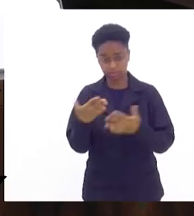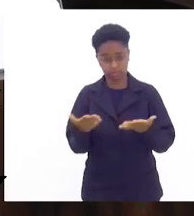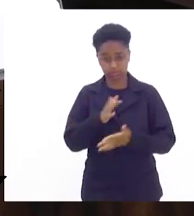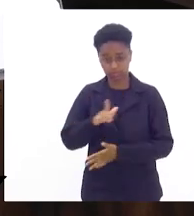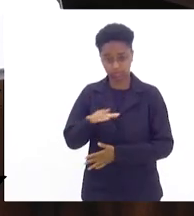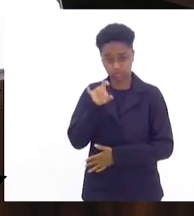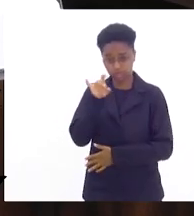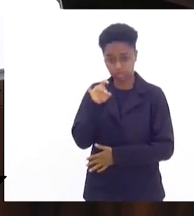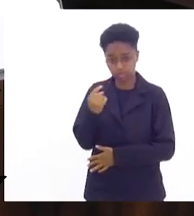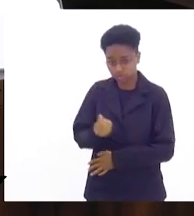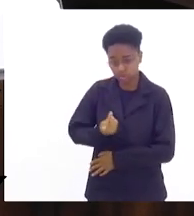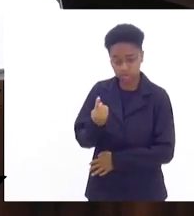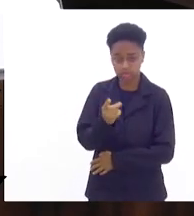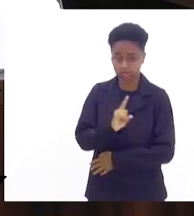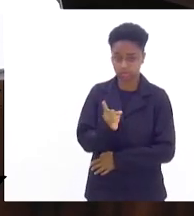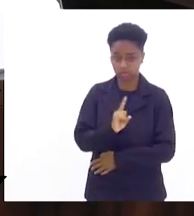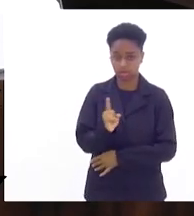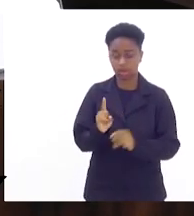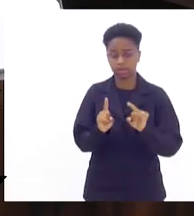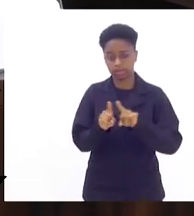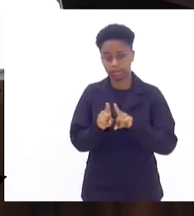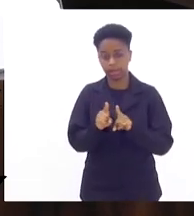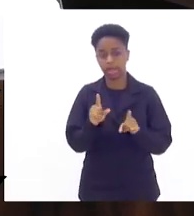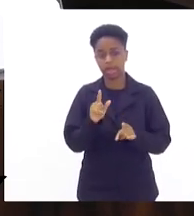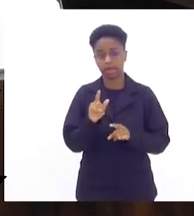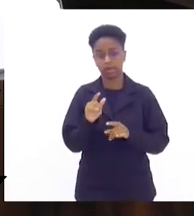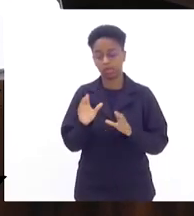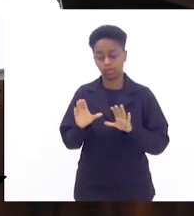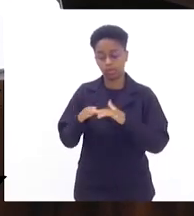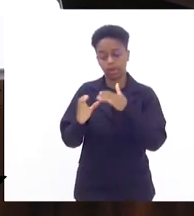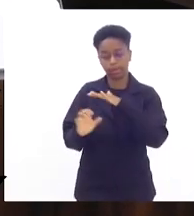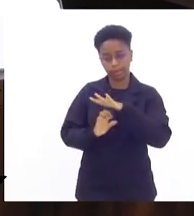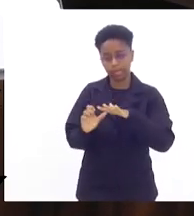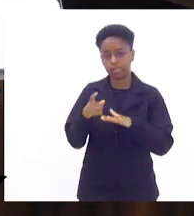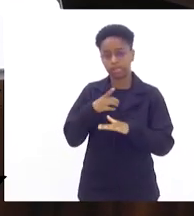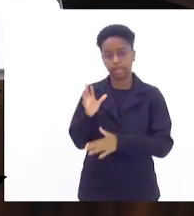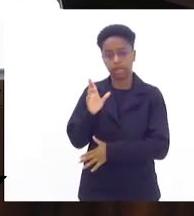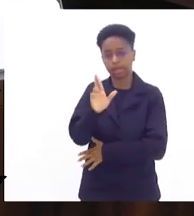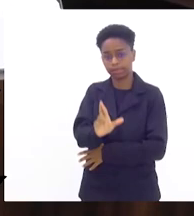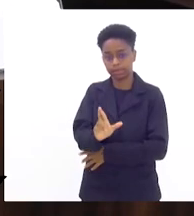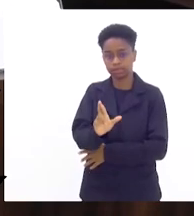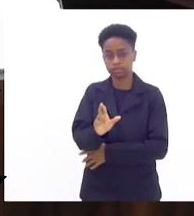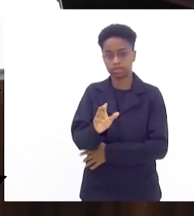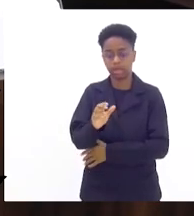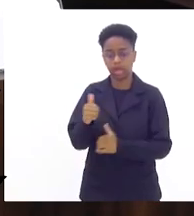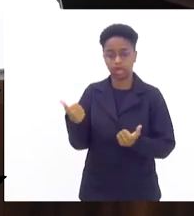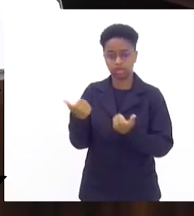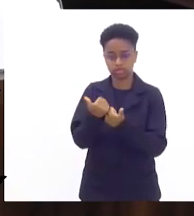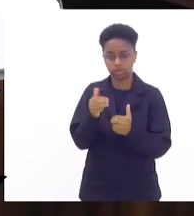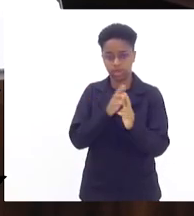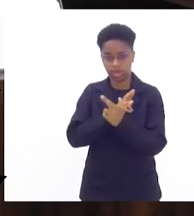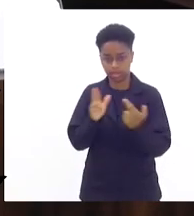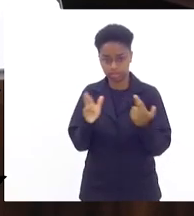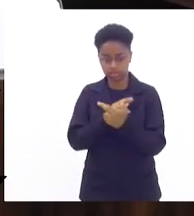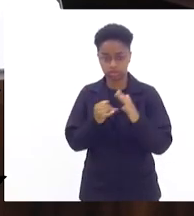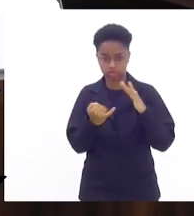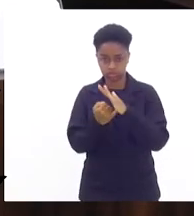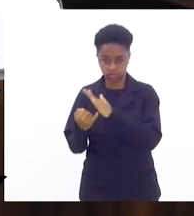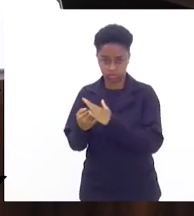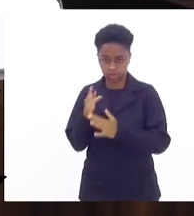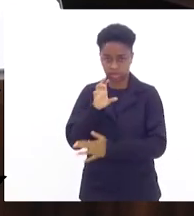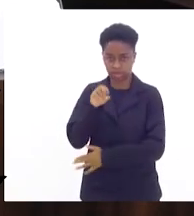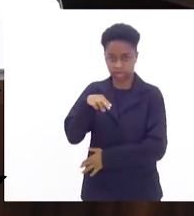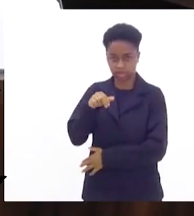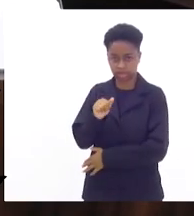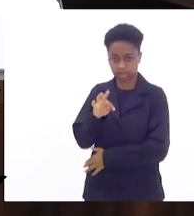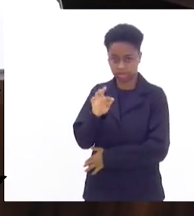não estou aqui sozinho. A agência também está representada pela sua assessora de relações institucionais, doutora Renata